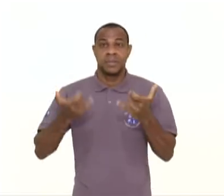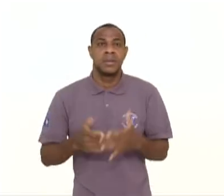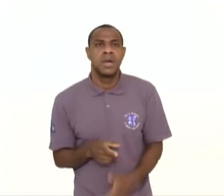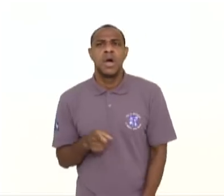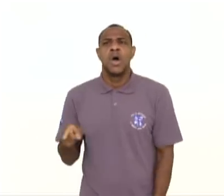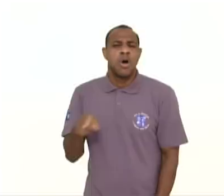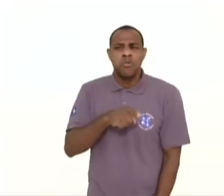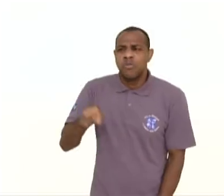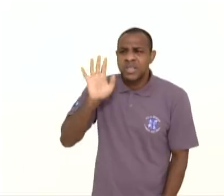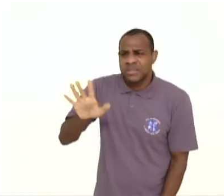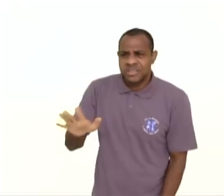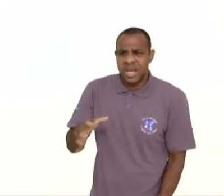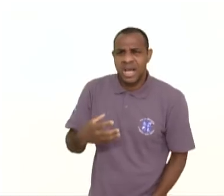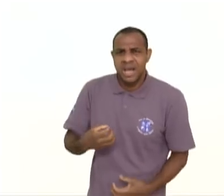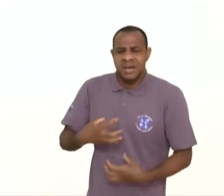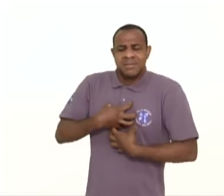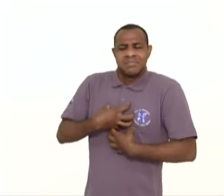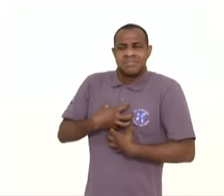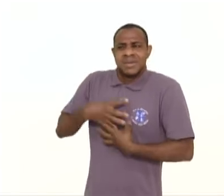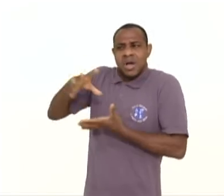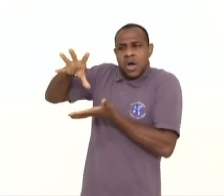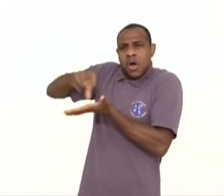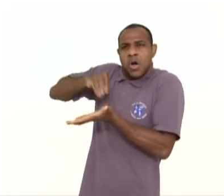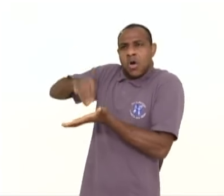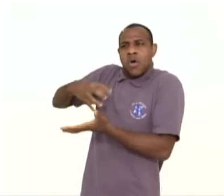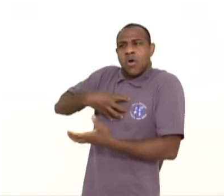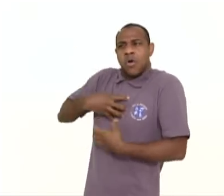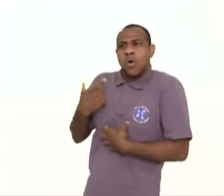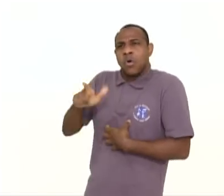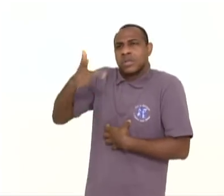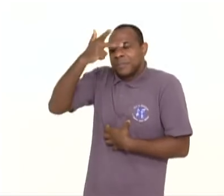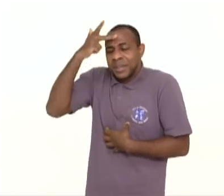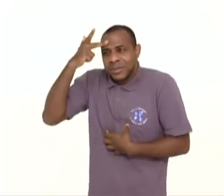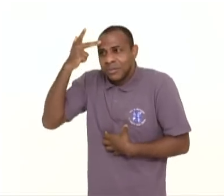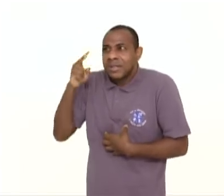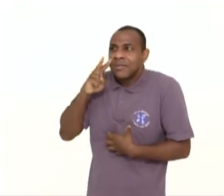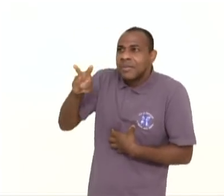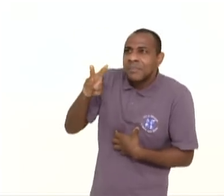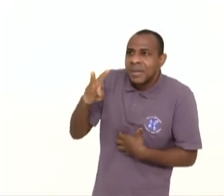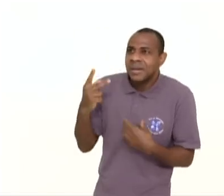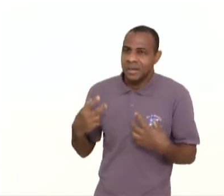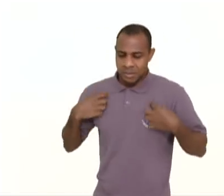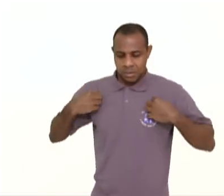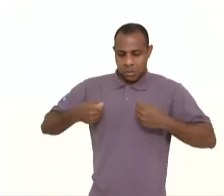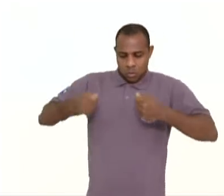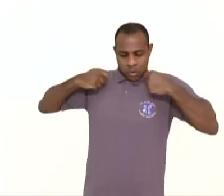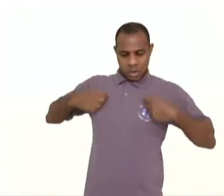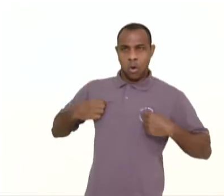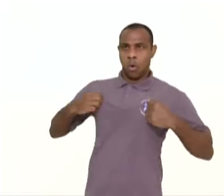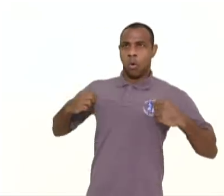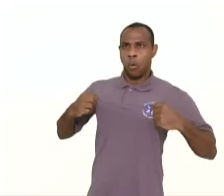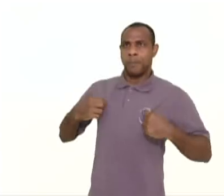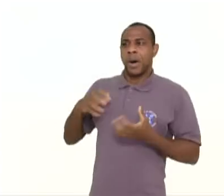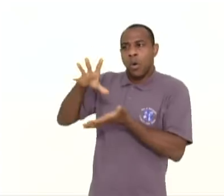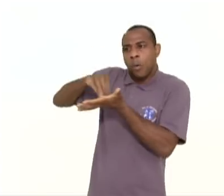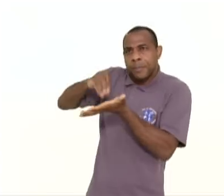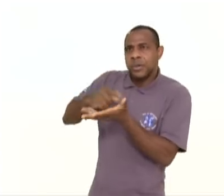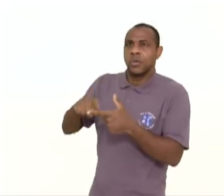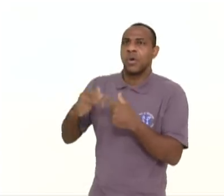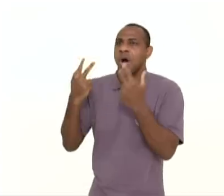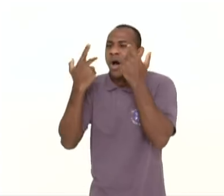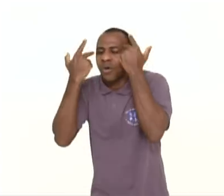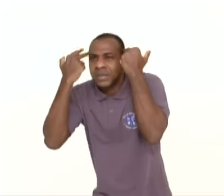já se inspirou em outras pessoas para se vestir, cortar o cabelo, maneira de se expressar, entre outras